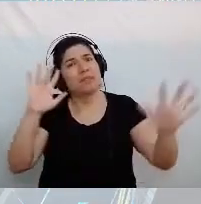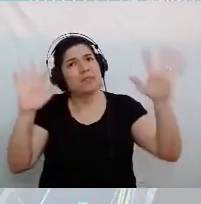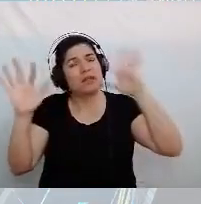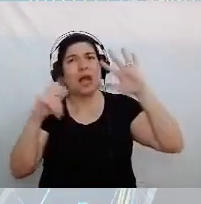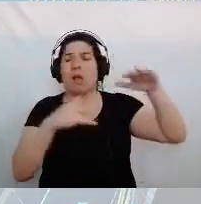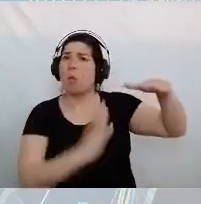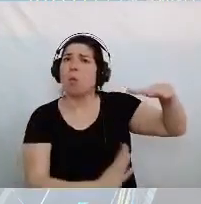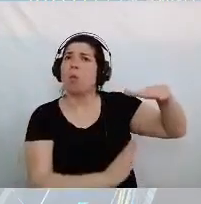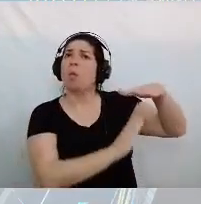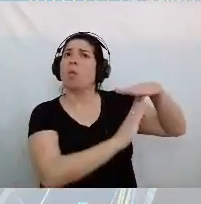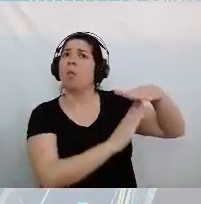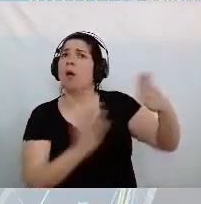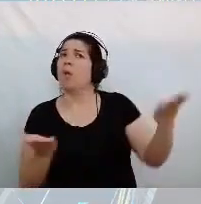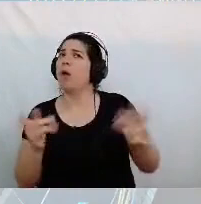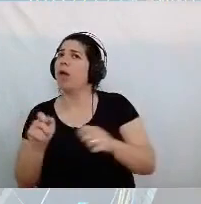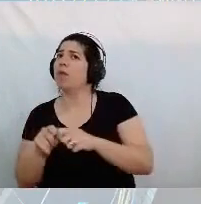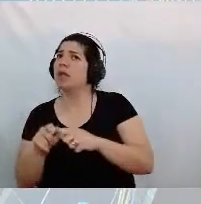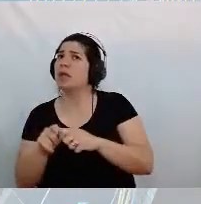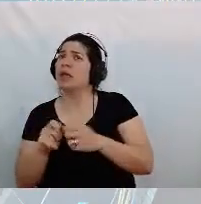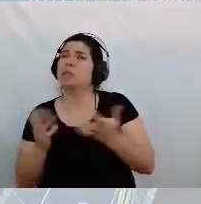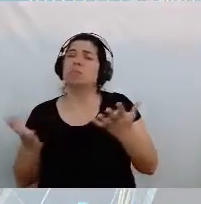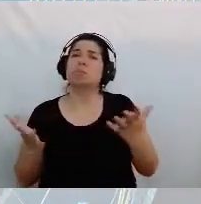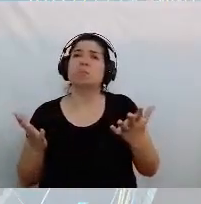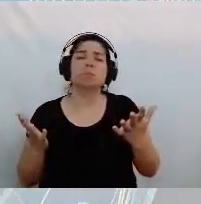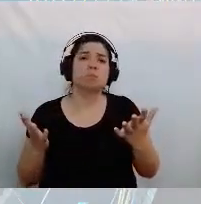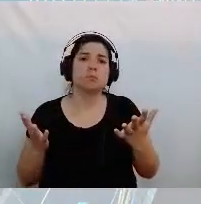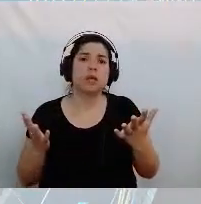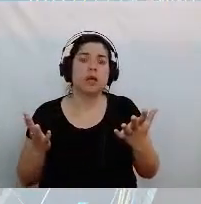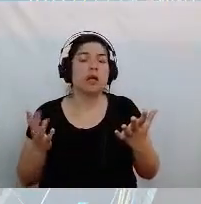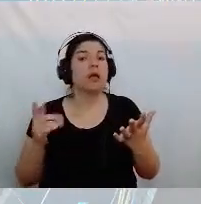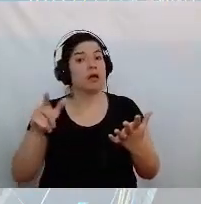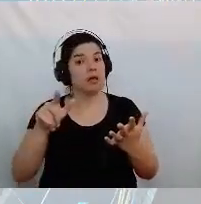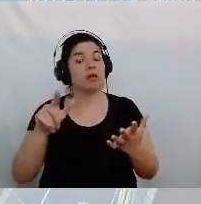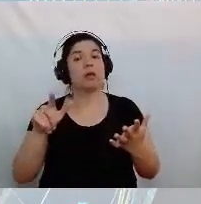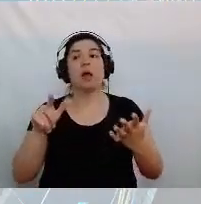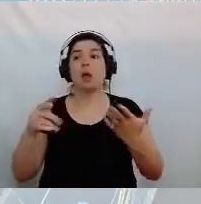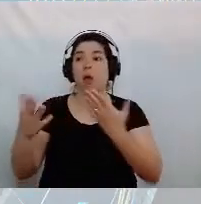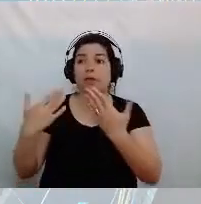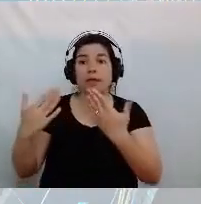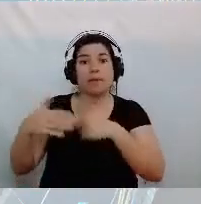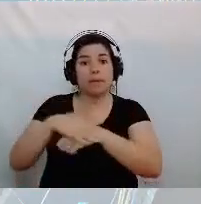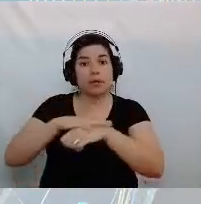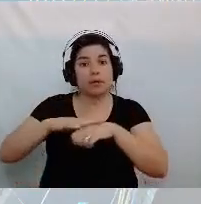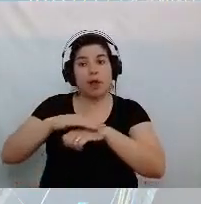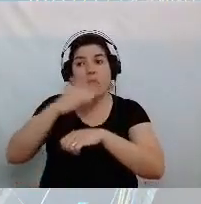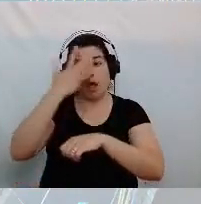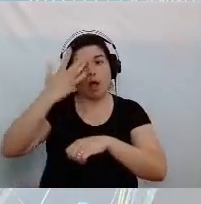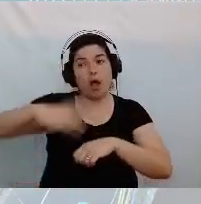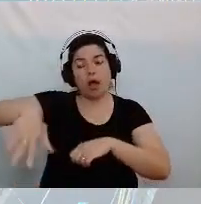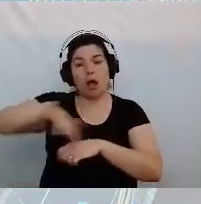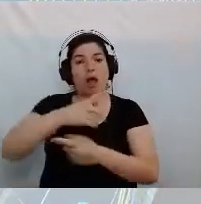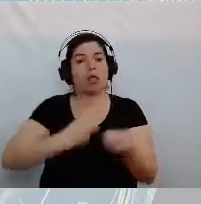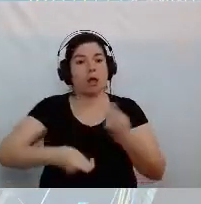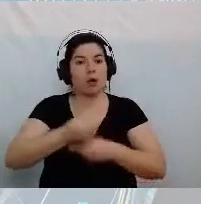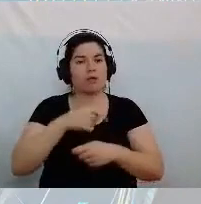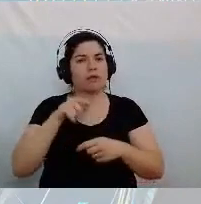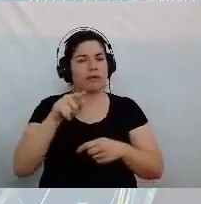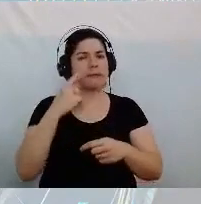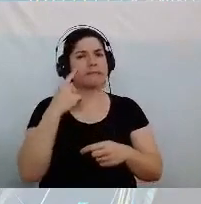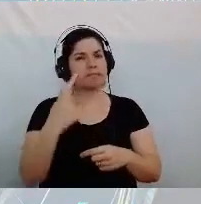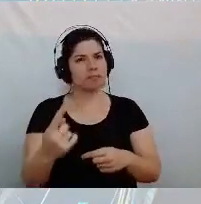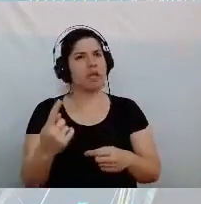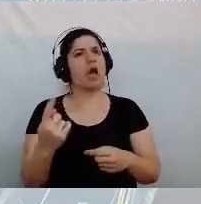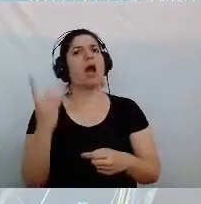você vai falar com alguém no negócio Toda vez que você vai tentar justificar alguma prática que você considera